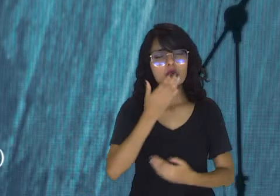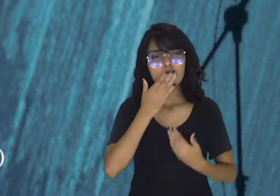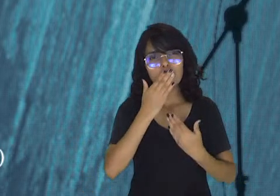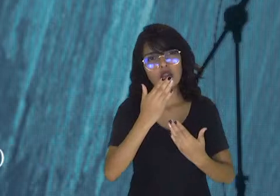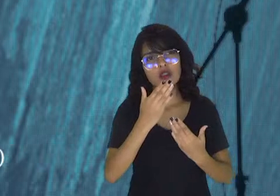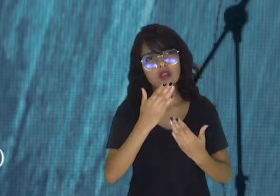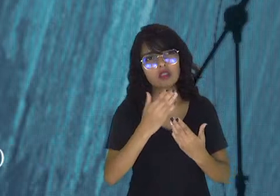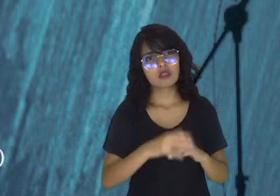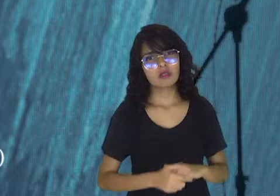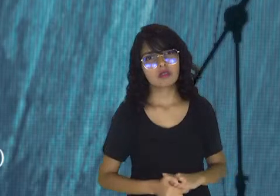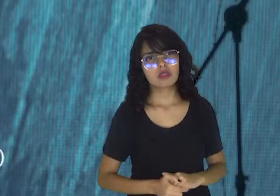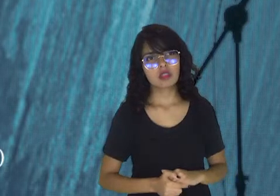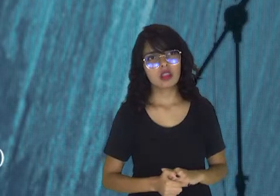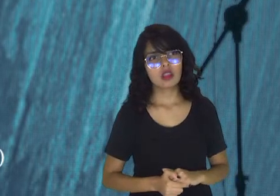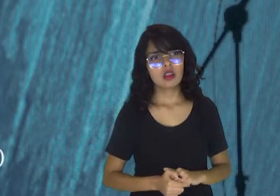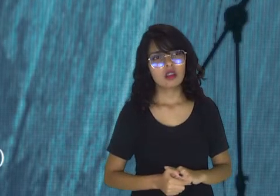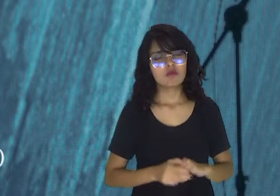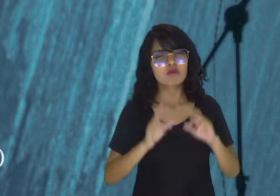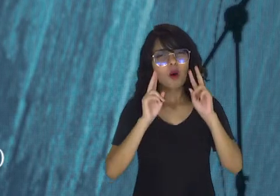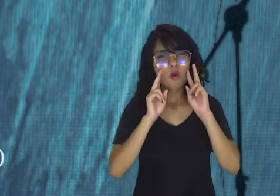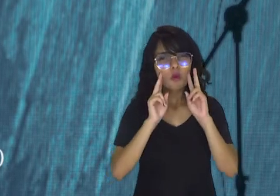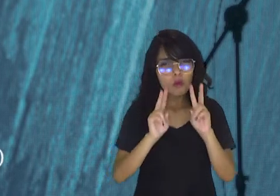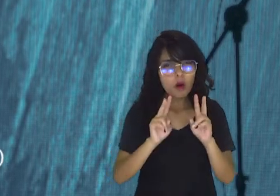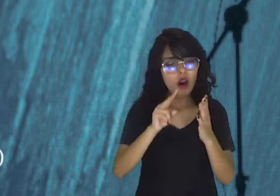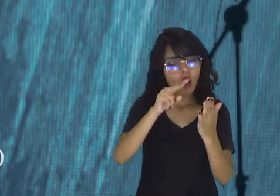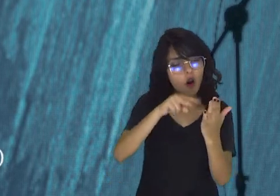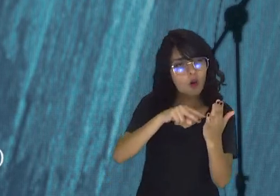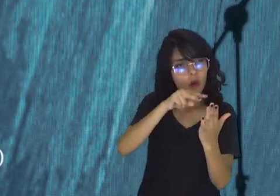Fique os teus olhos nesse versículo 2,